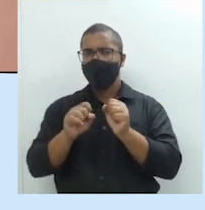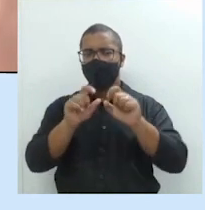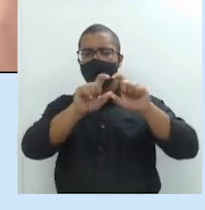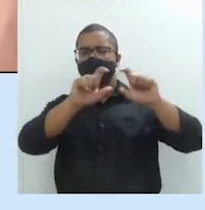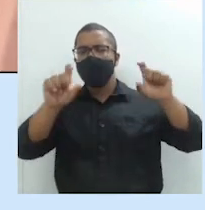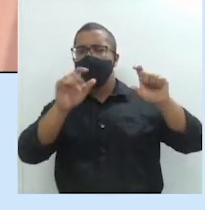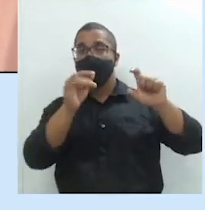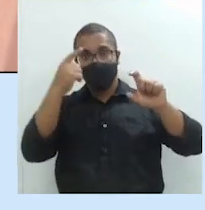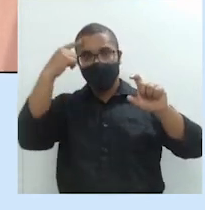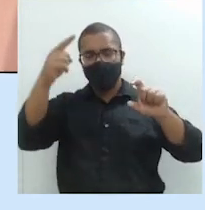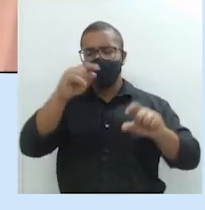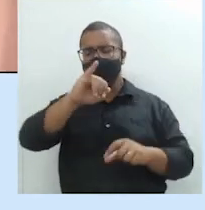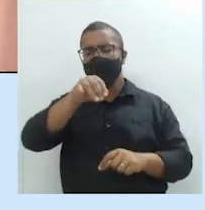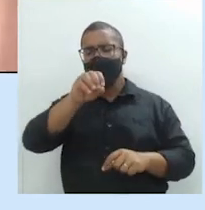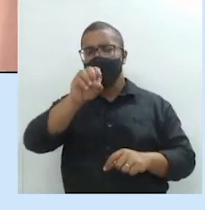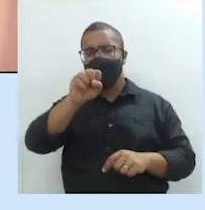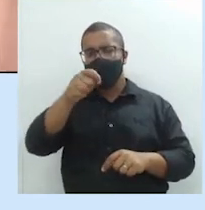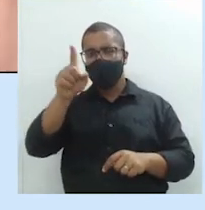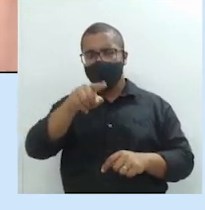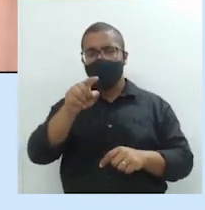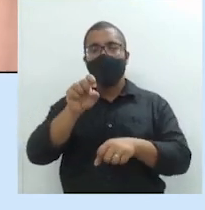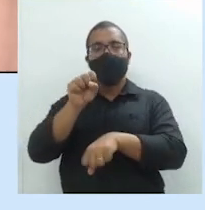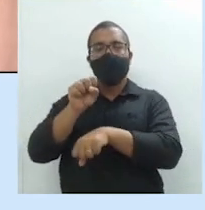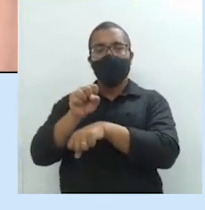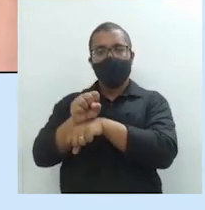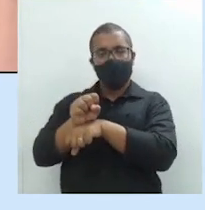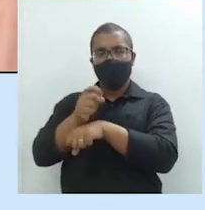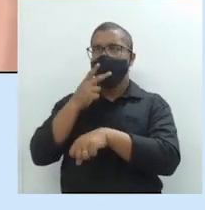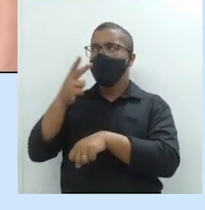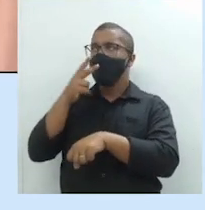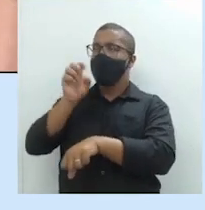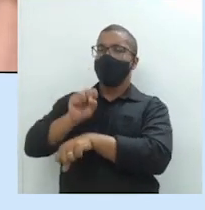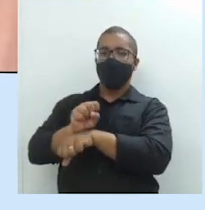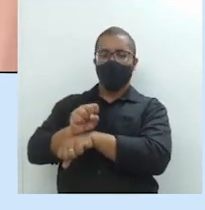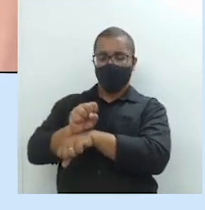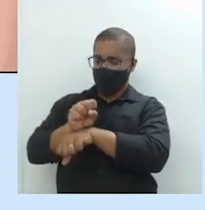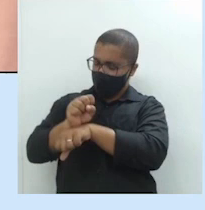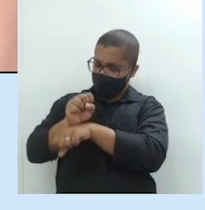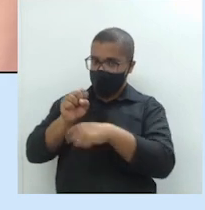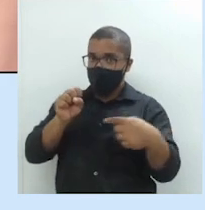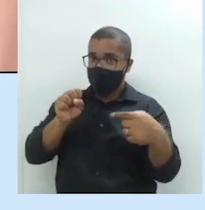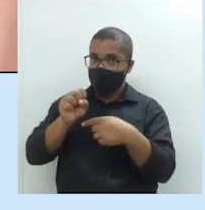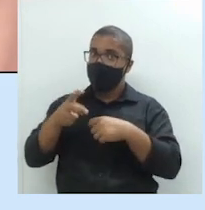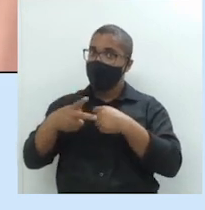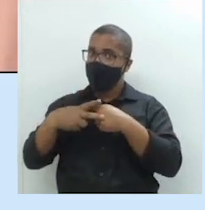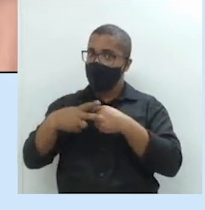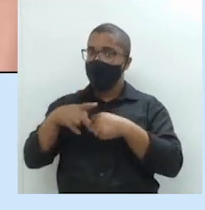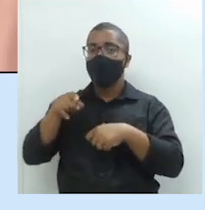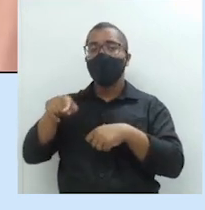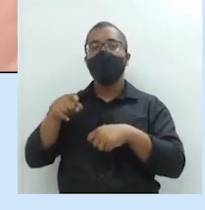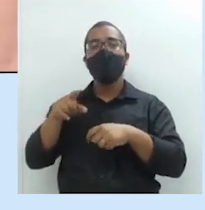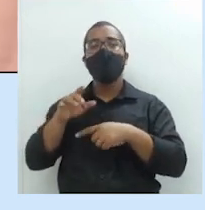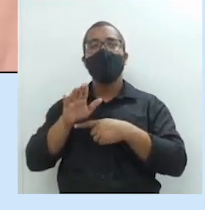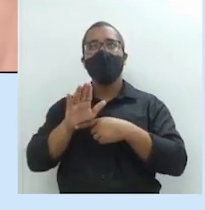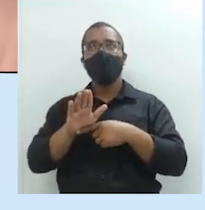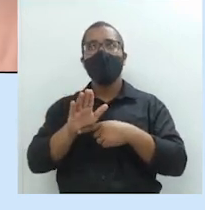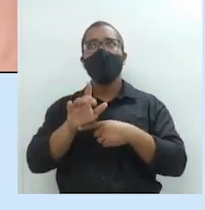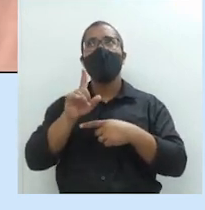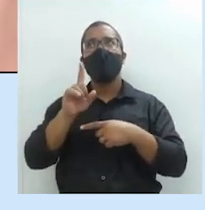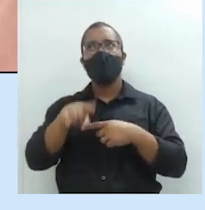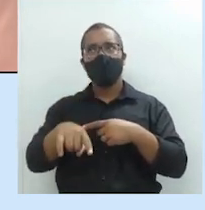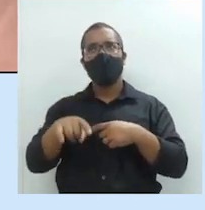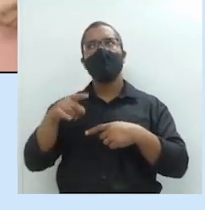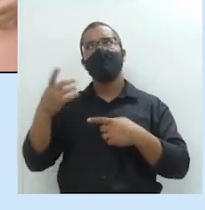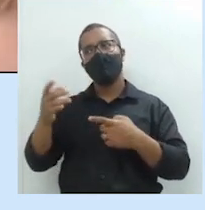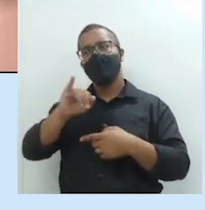José parou de fumar, esse parou, o verbo parou de fumar, pressupõe que José fumava.